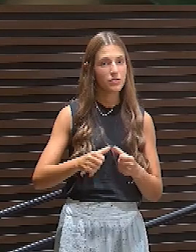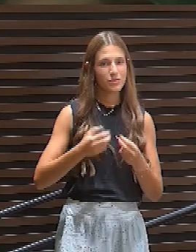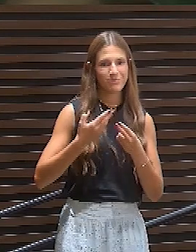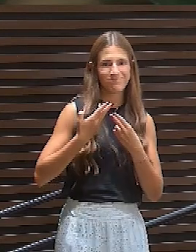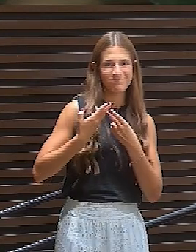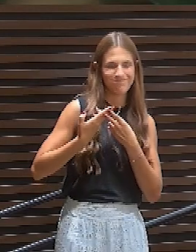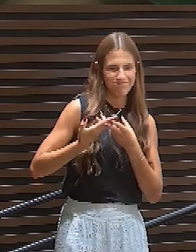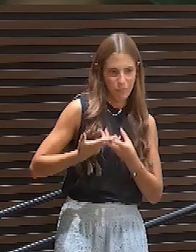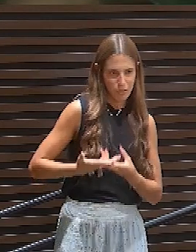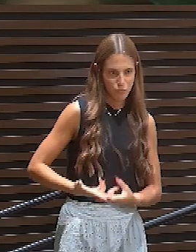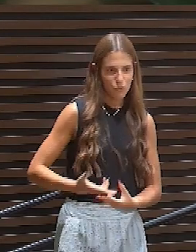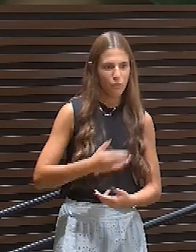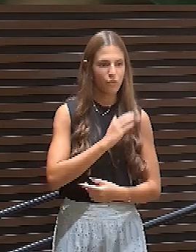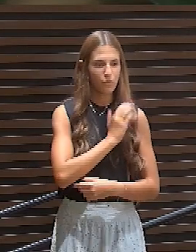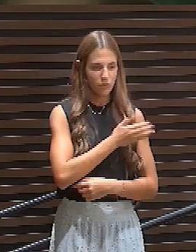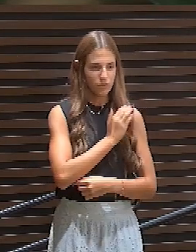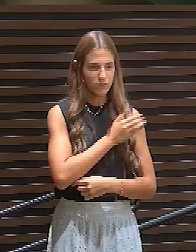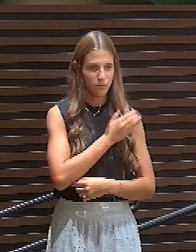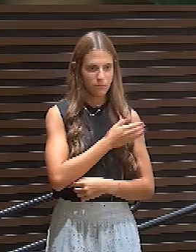o coração.